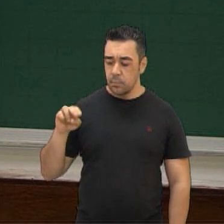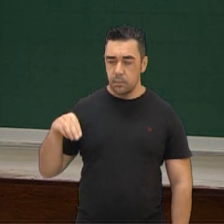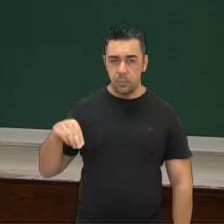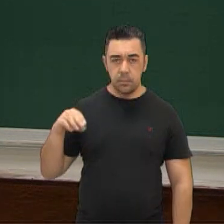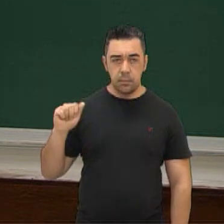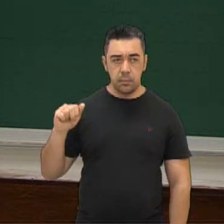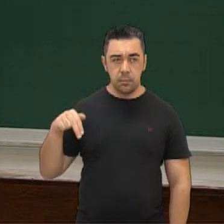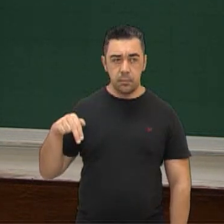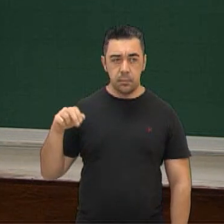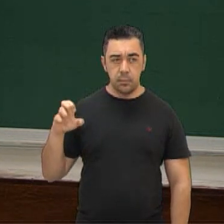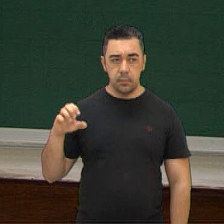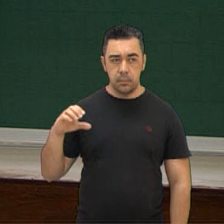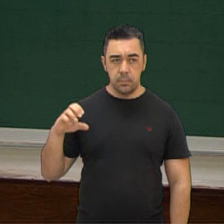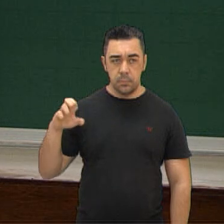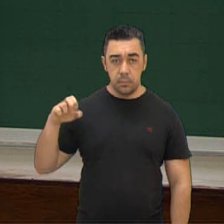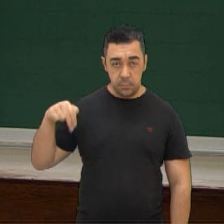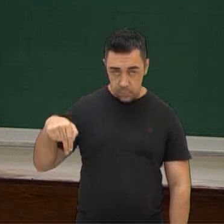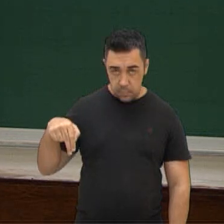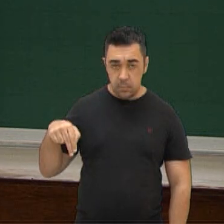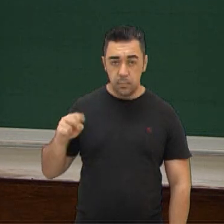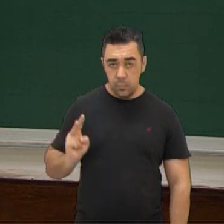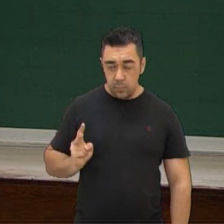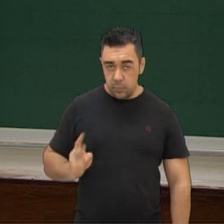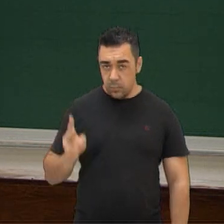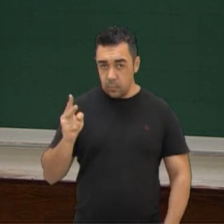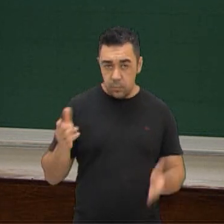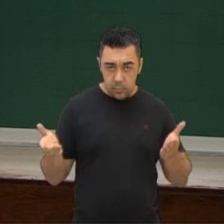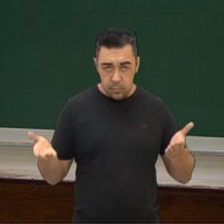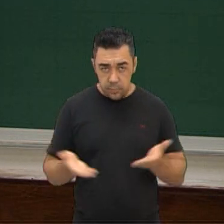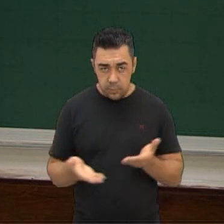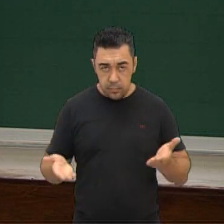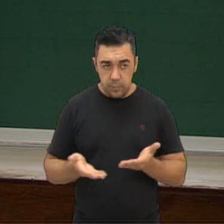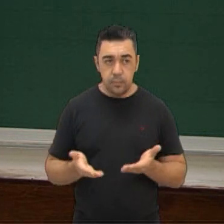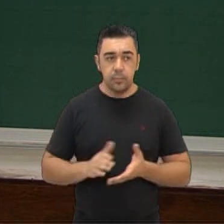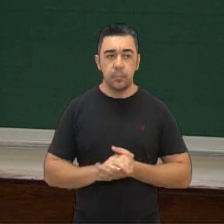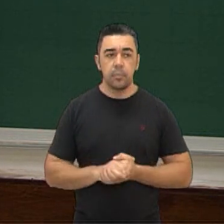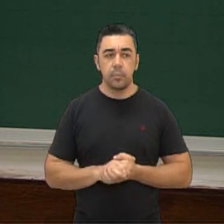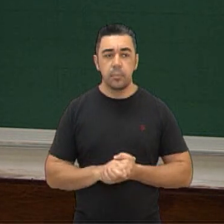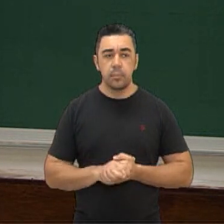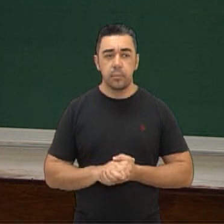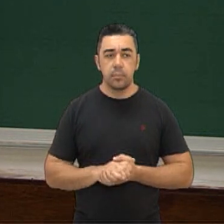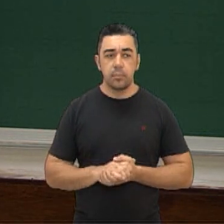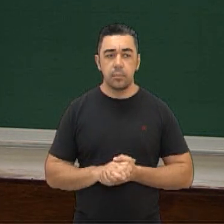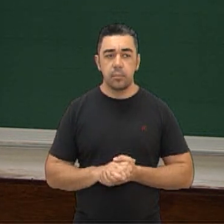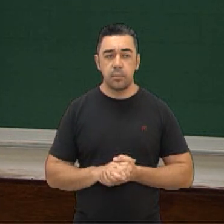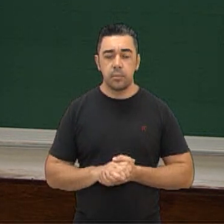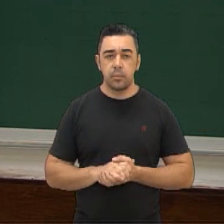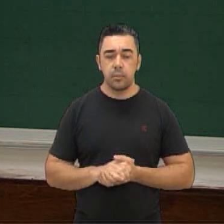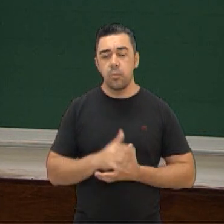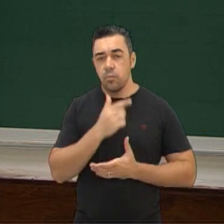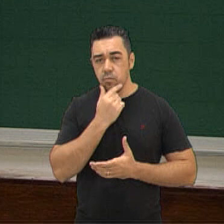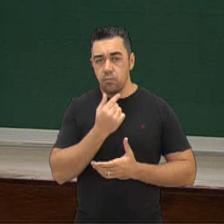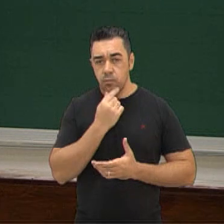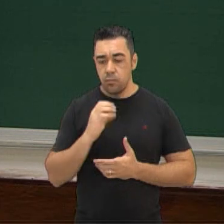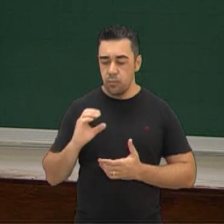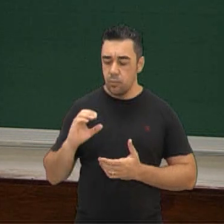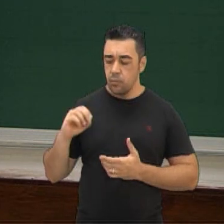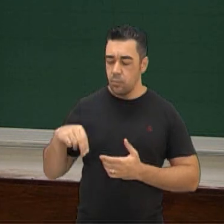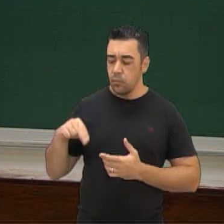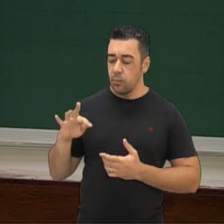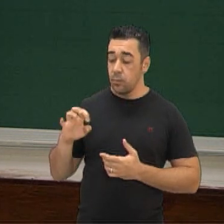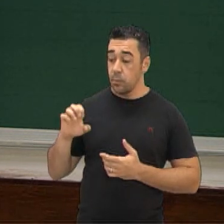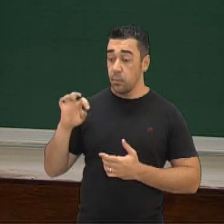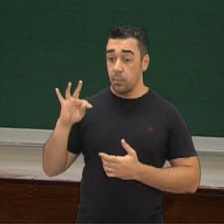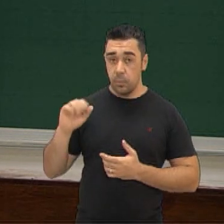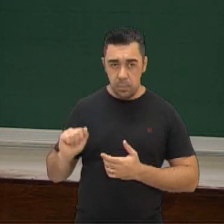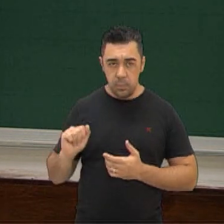Permanecem está aí destacado, o verbo usado aí no presente do indicativo. Martino contesta a los críticos,